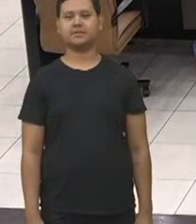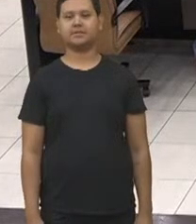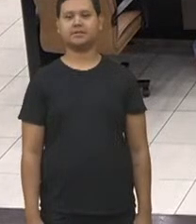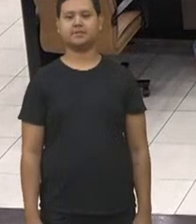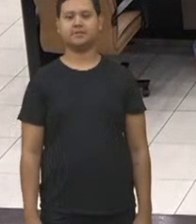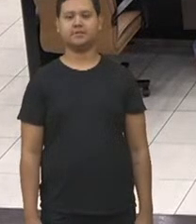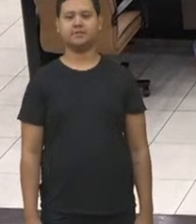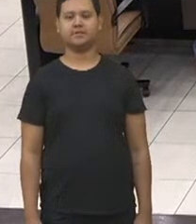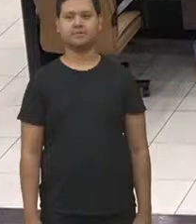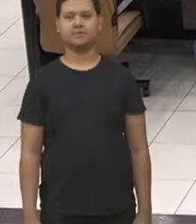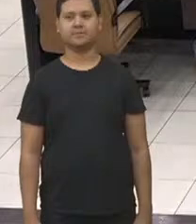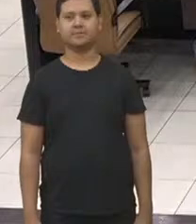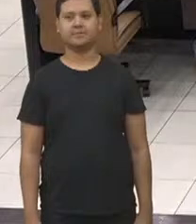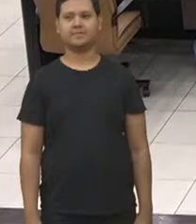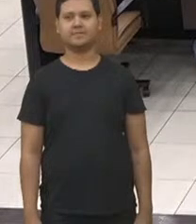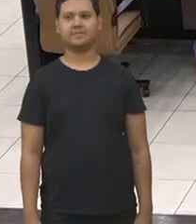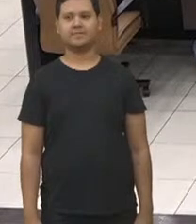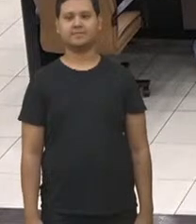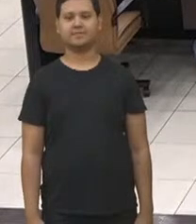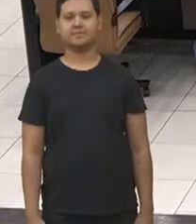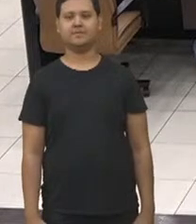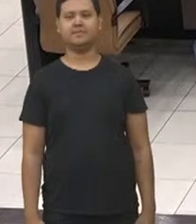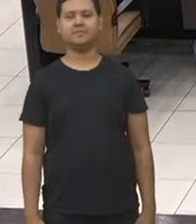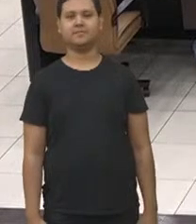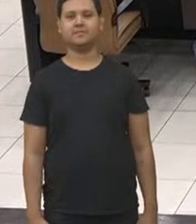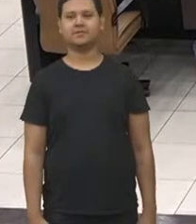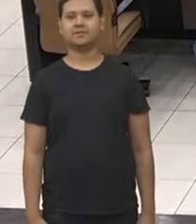Não mais? Próximo vereador.